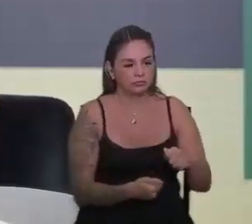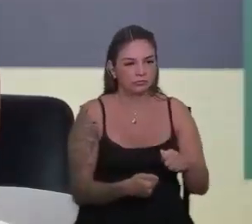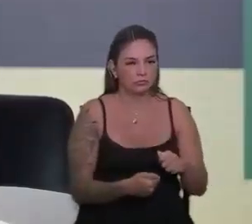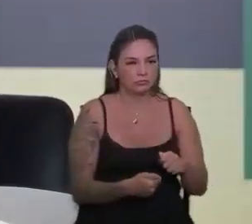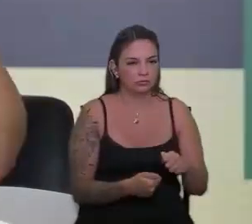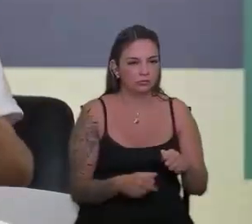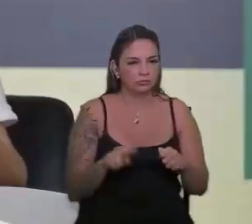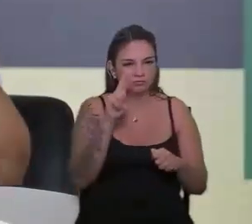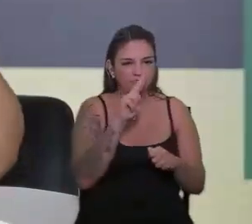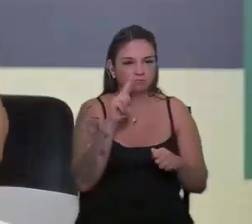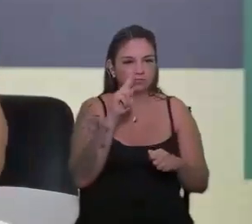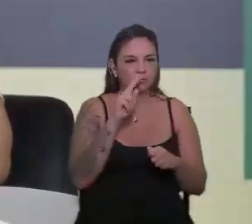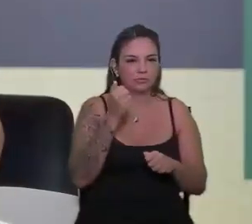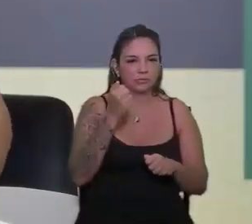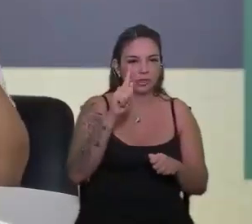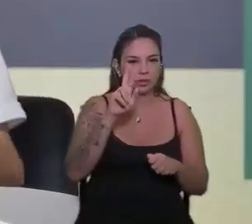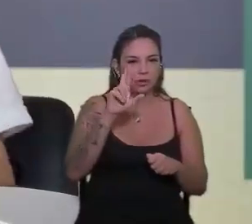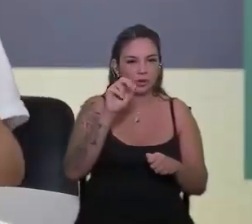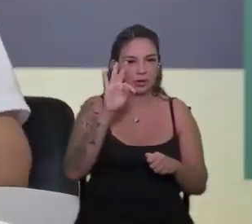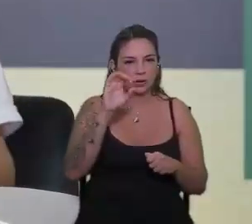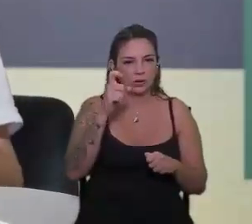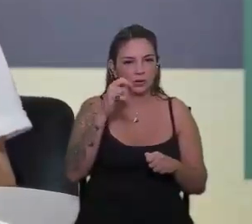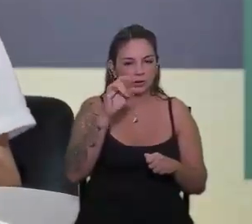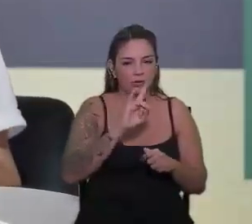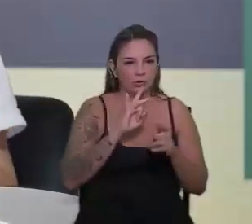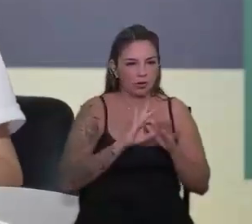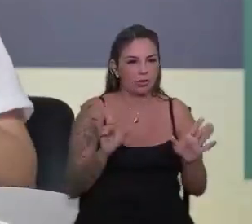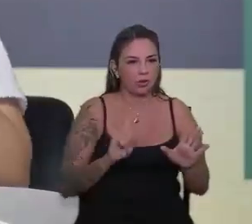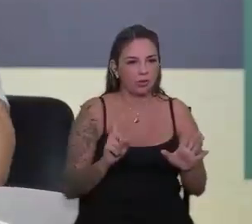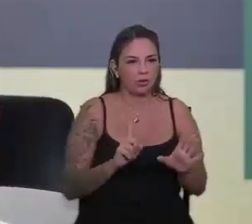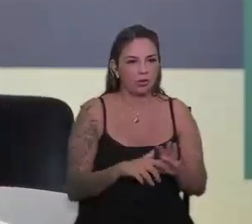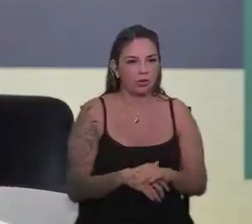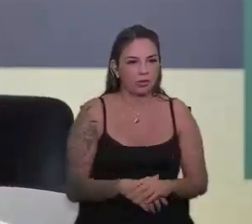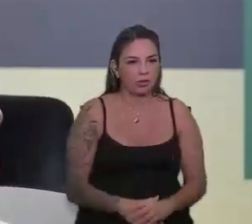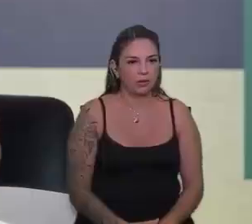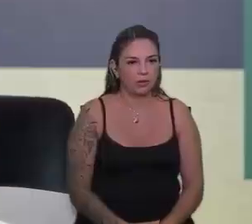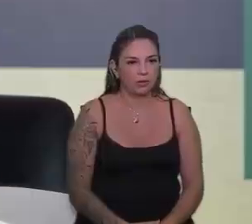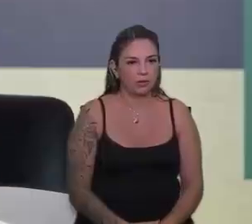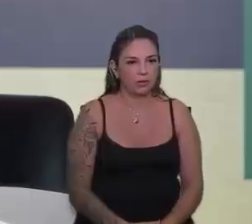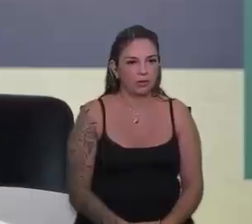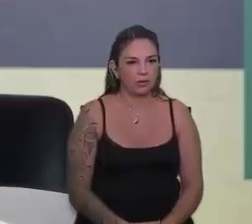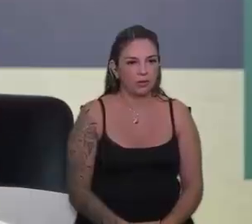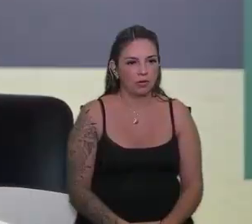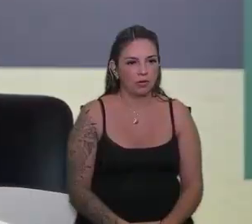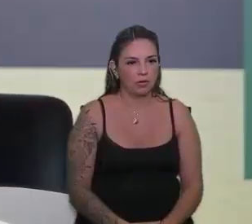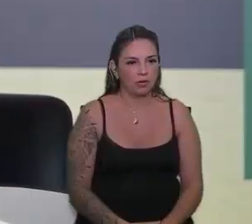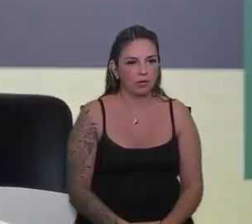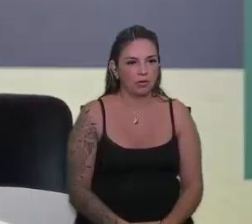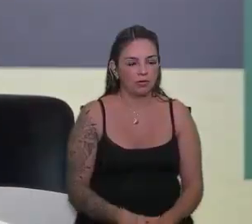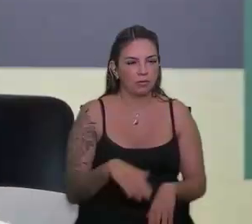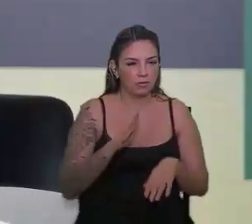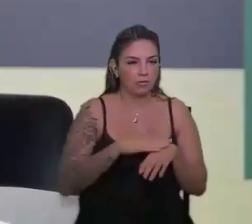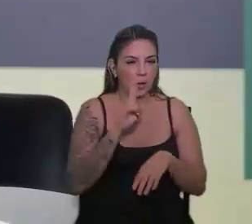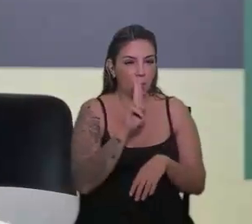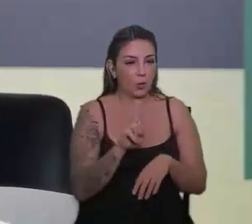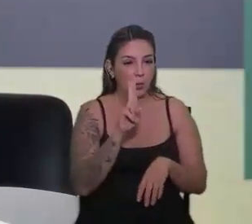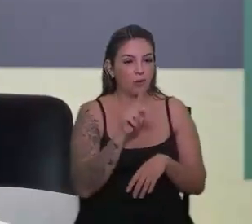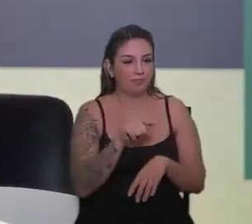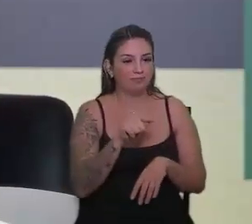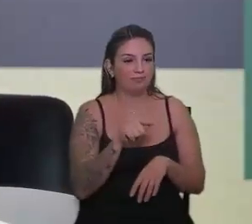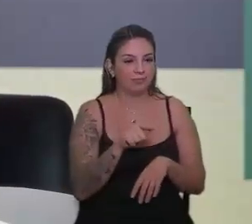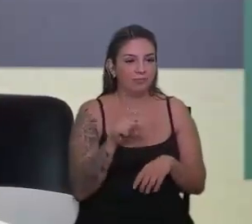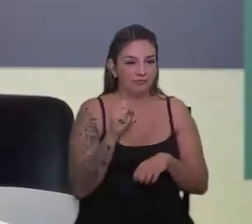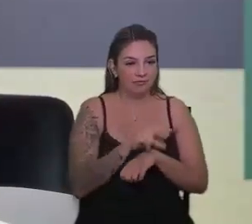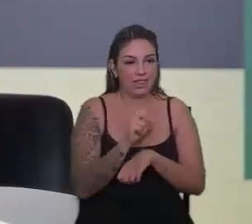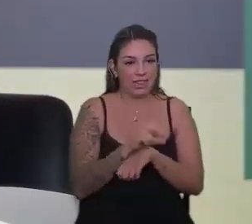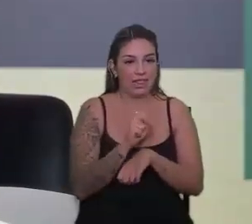Esse uso desenfreado de agrotóxicos que não são autorizados e que a gente continua. Nós somos um dos países que mais usa